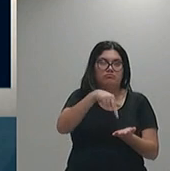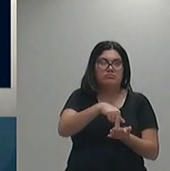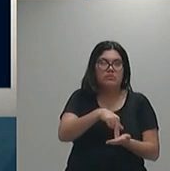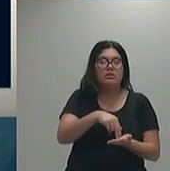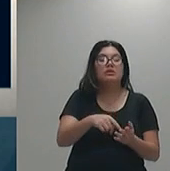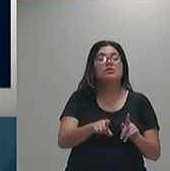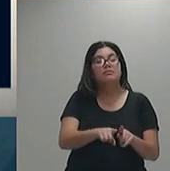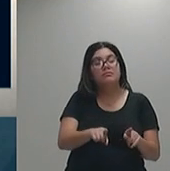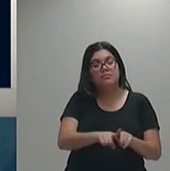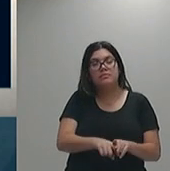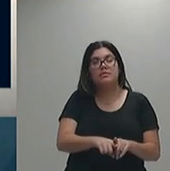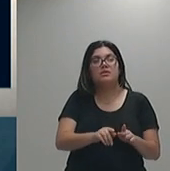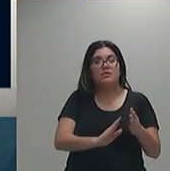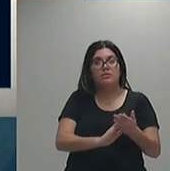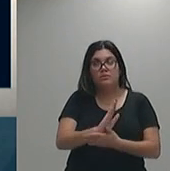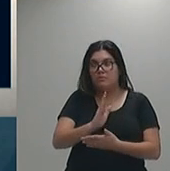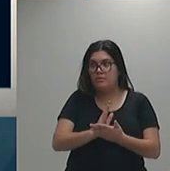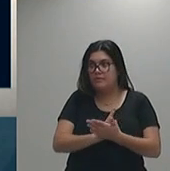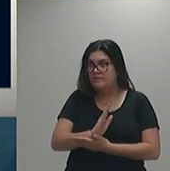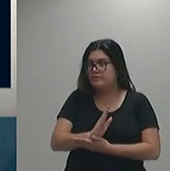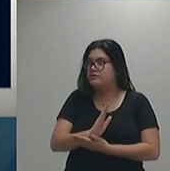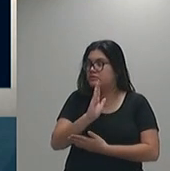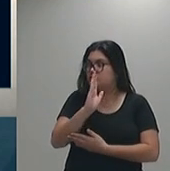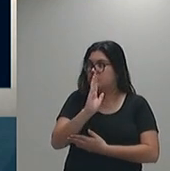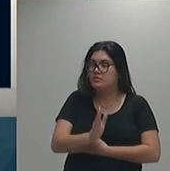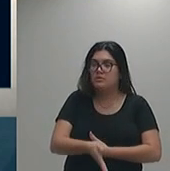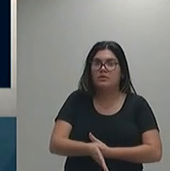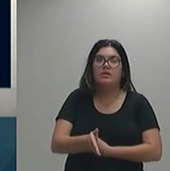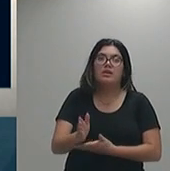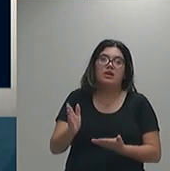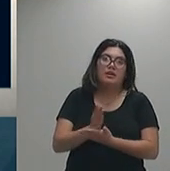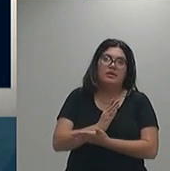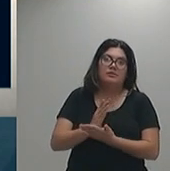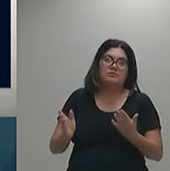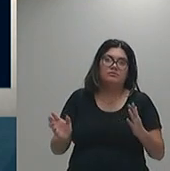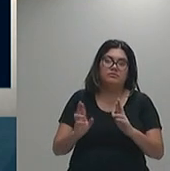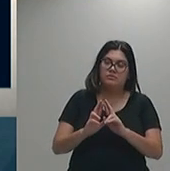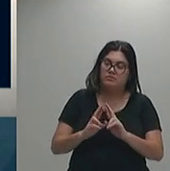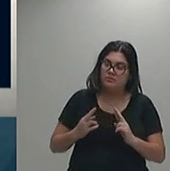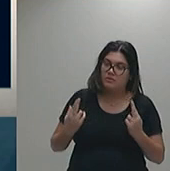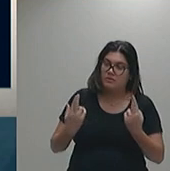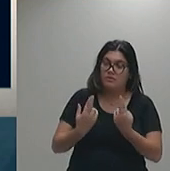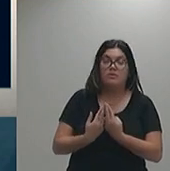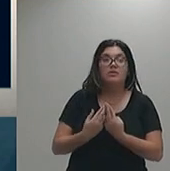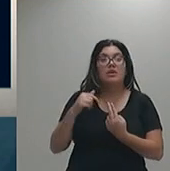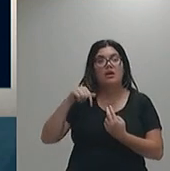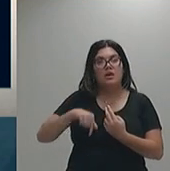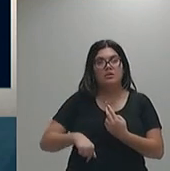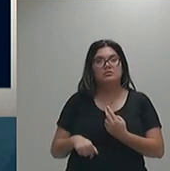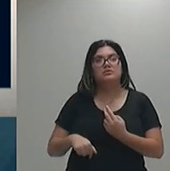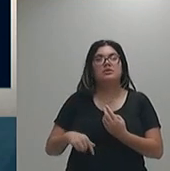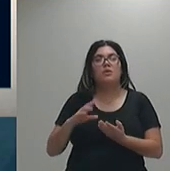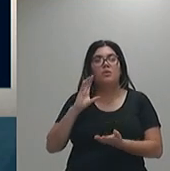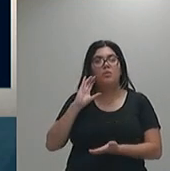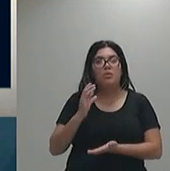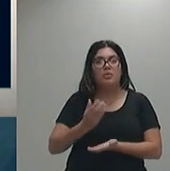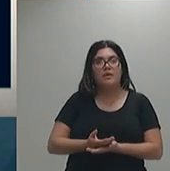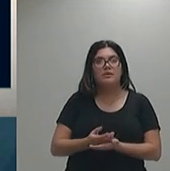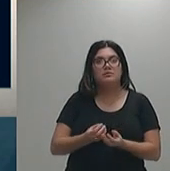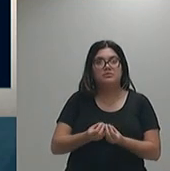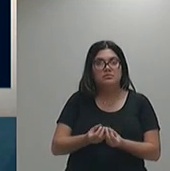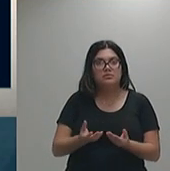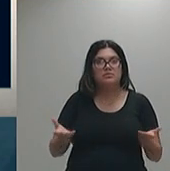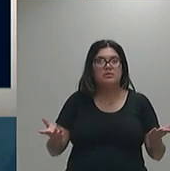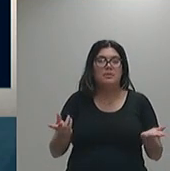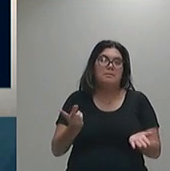enunciados aprovados já em algumas jornadas e aqui sua meta tese que a